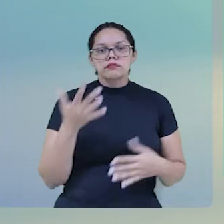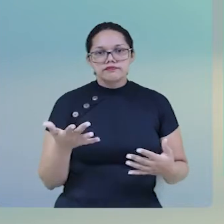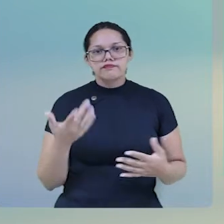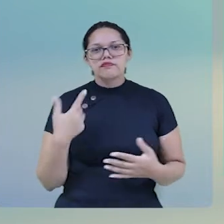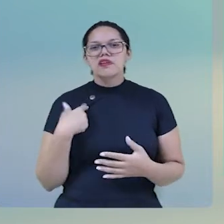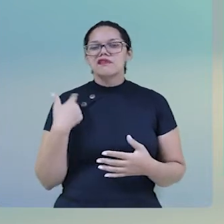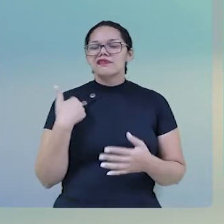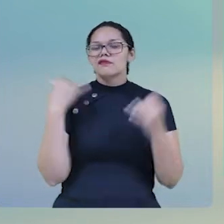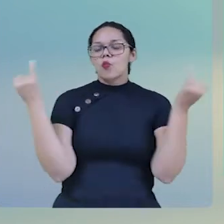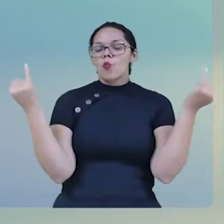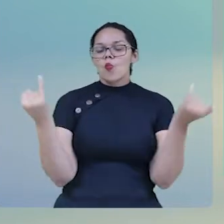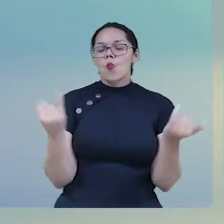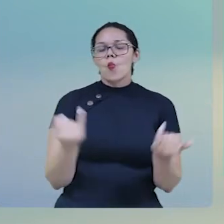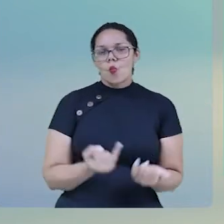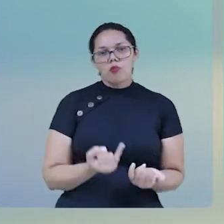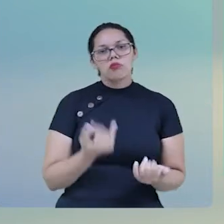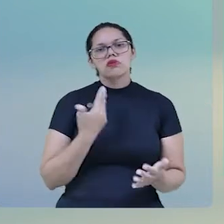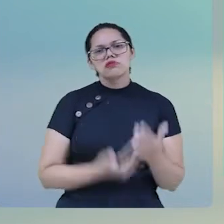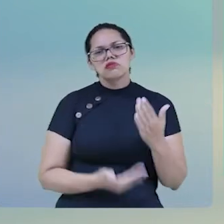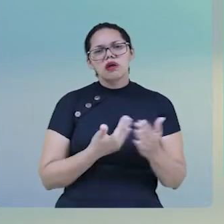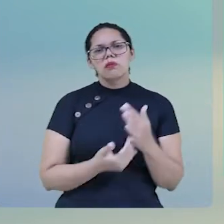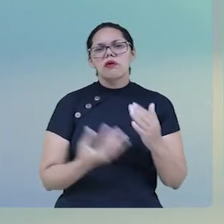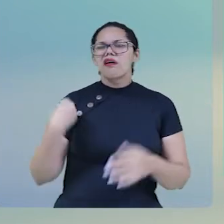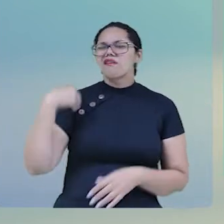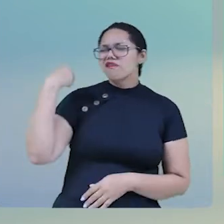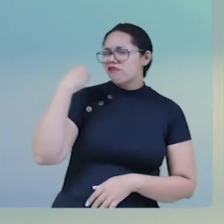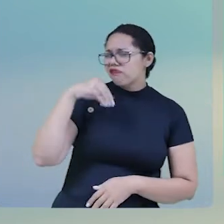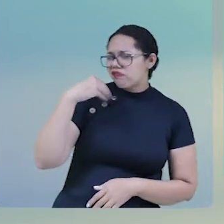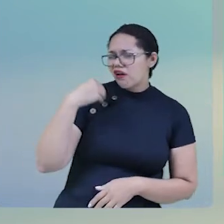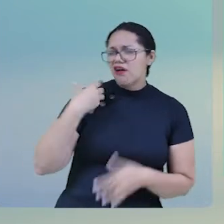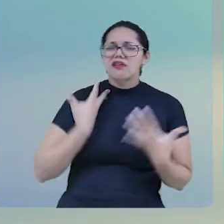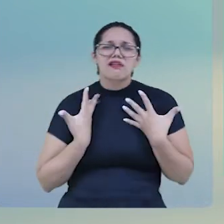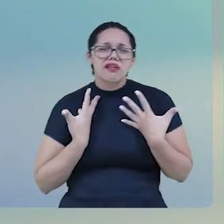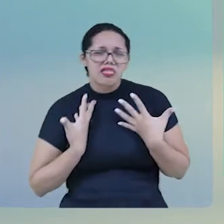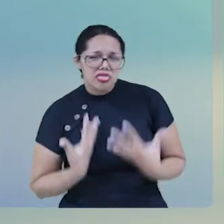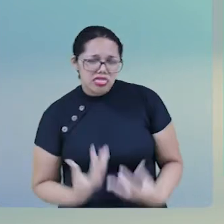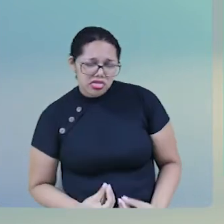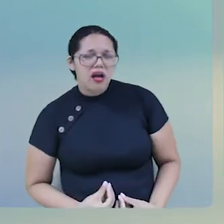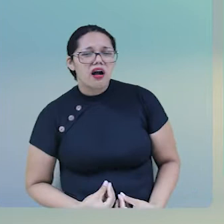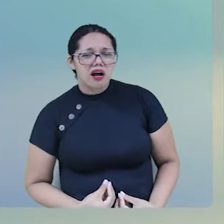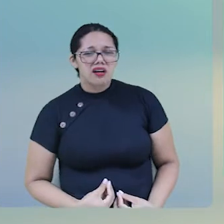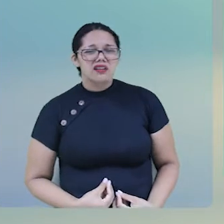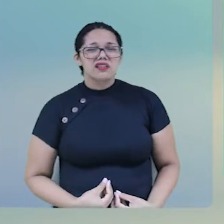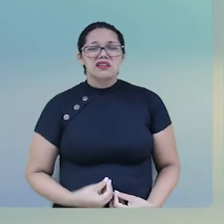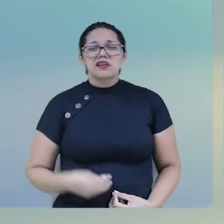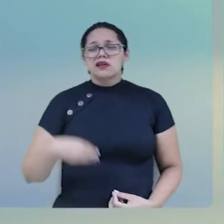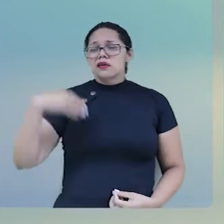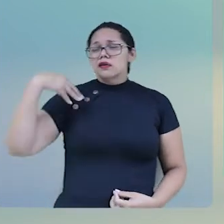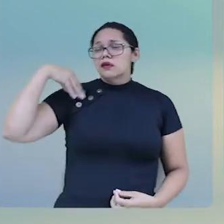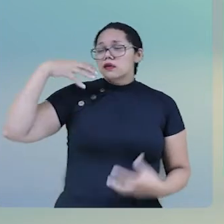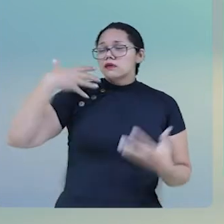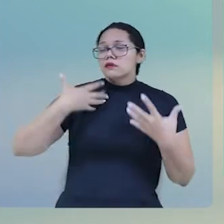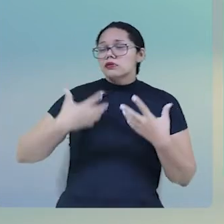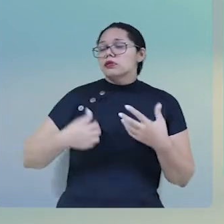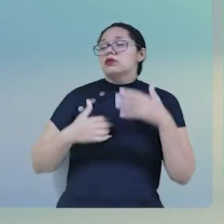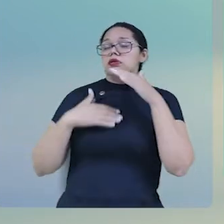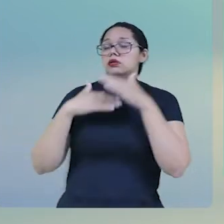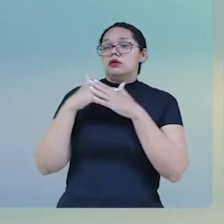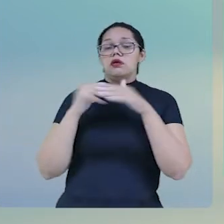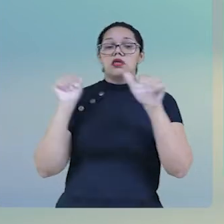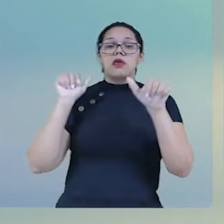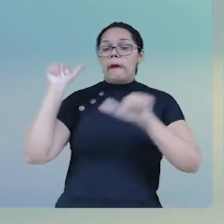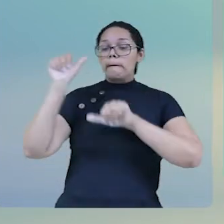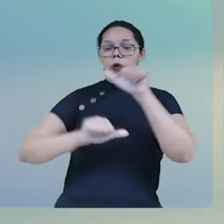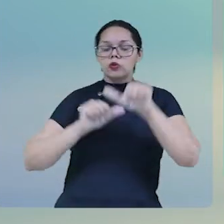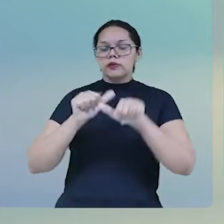vive perdendo peso, se sente fraco, cansado, com fadiga, apresenta sinais de mudança